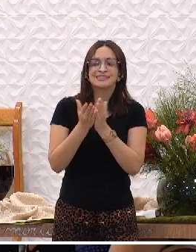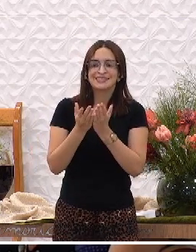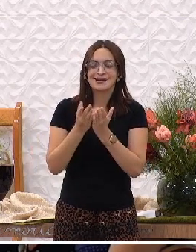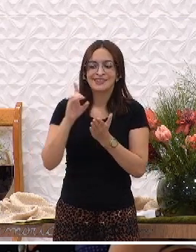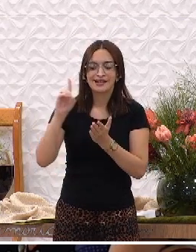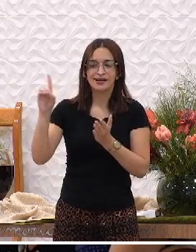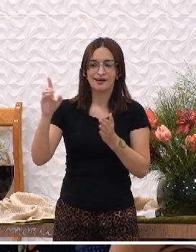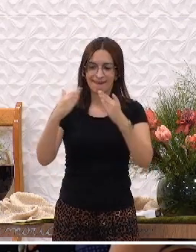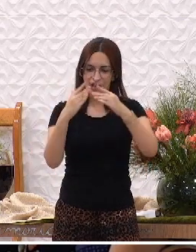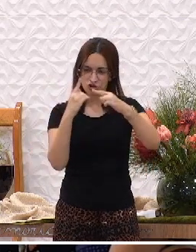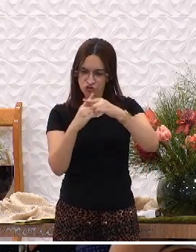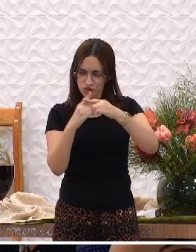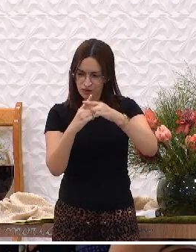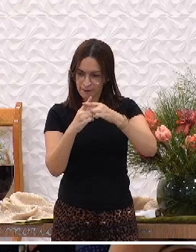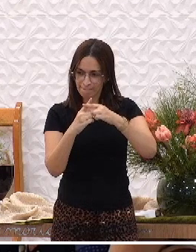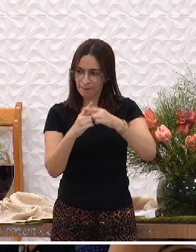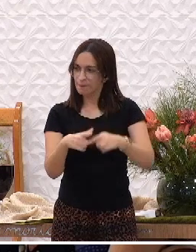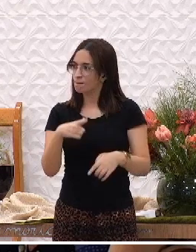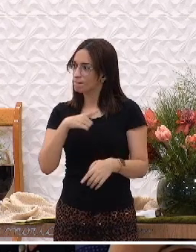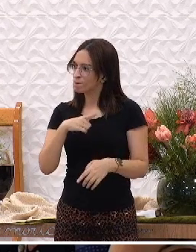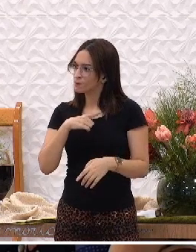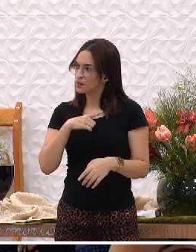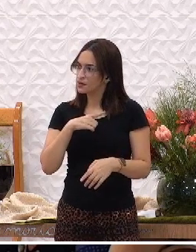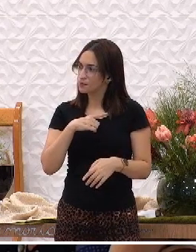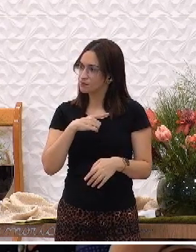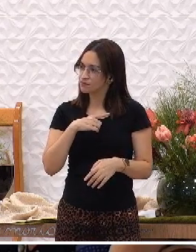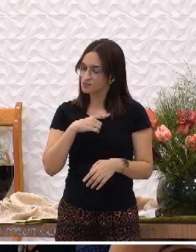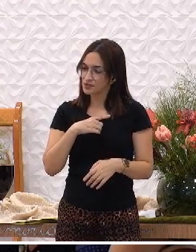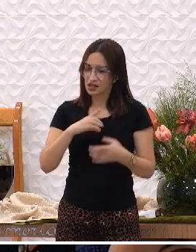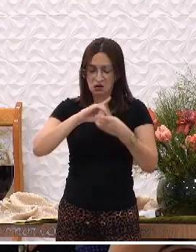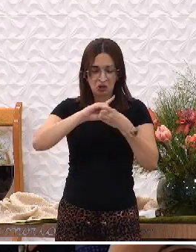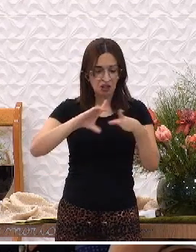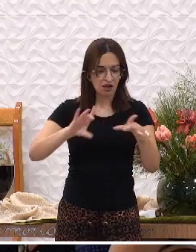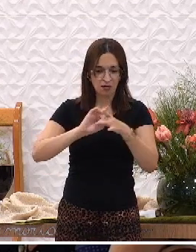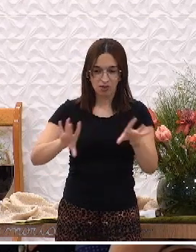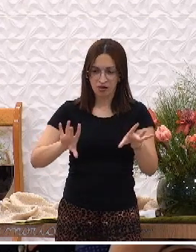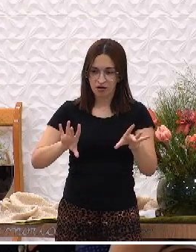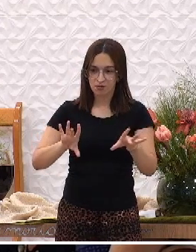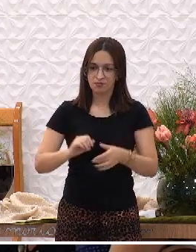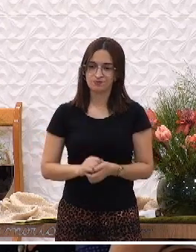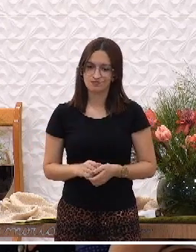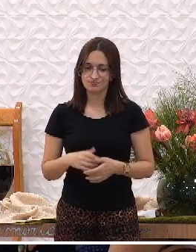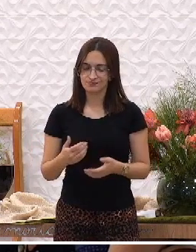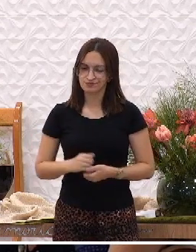é necessário também. Tá? O princípio regulador ele deixa liberdade nesse sentido, questões de